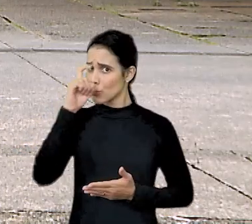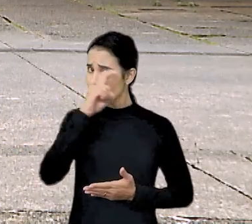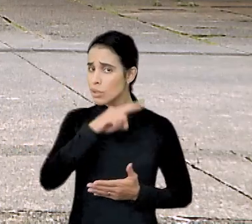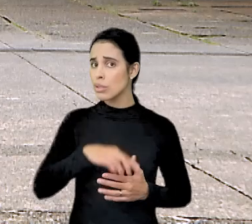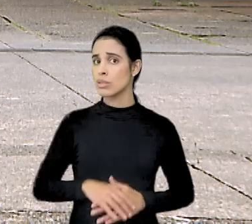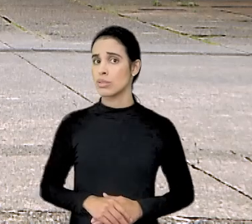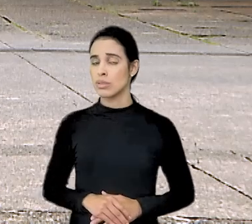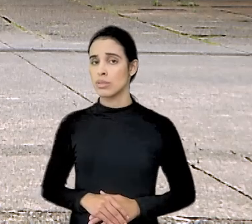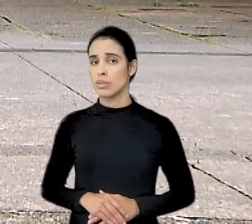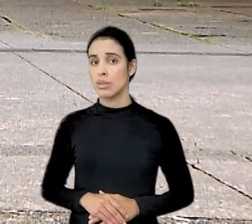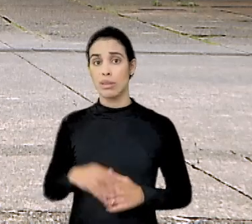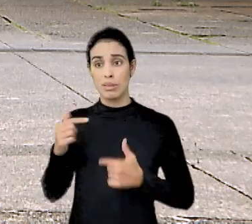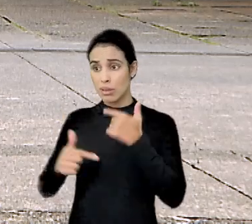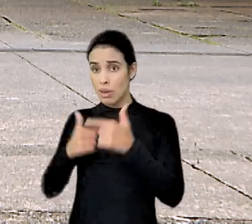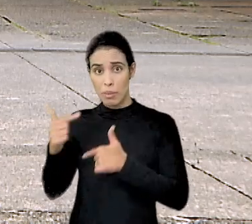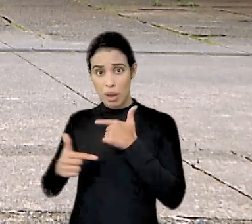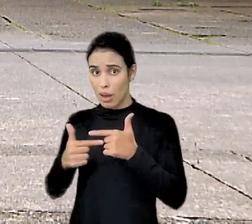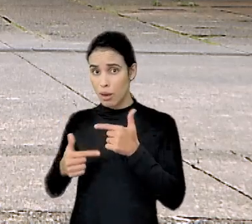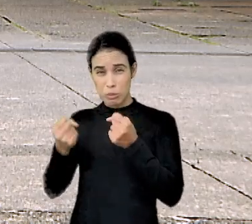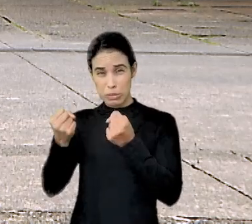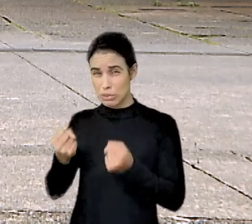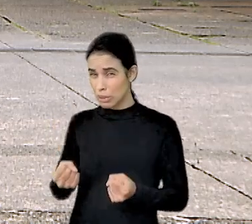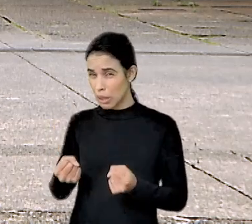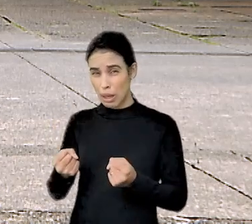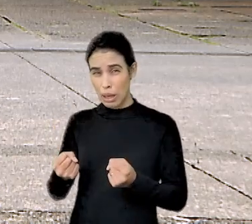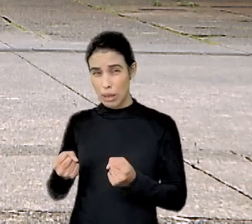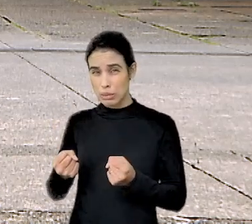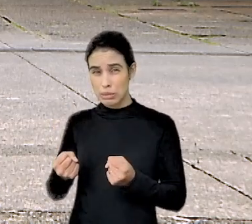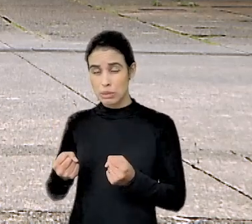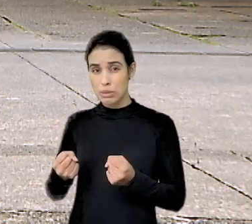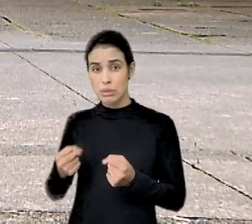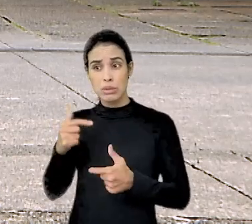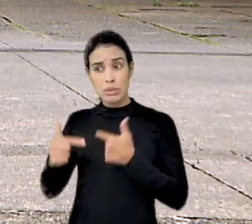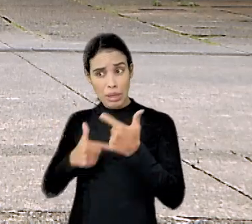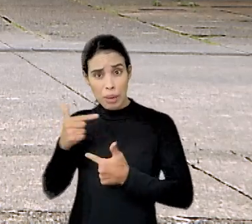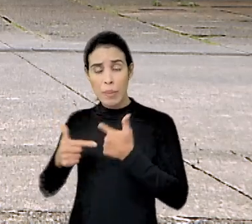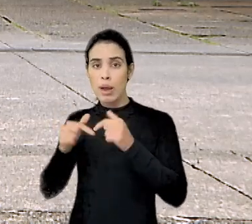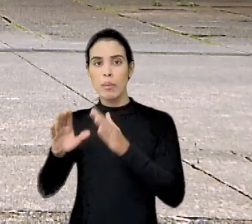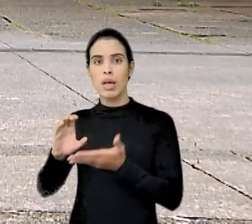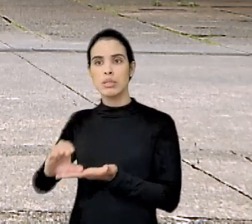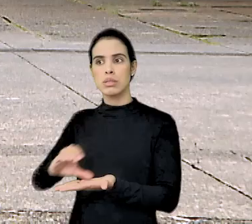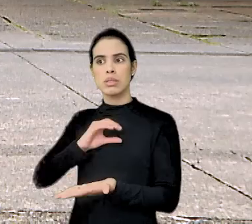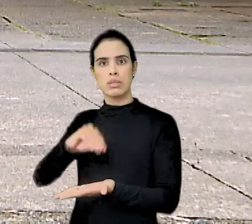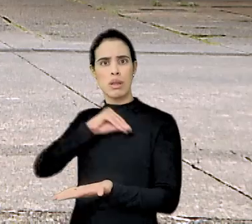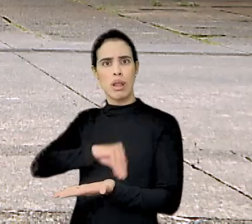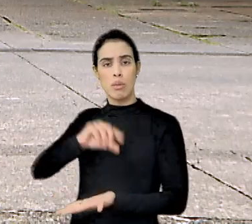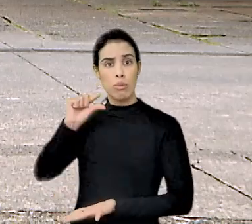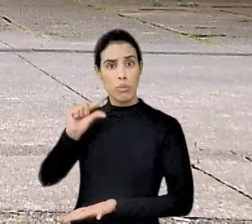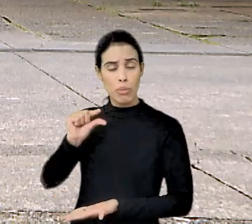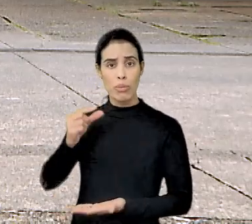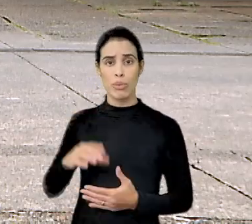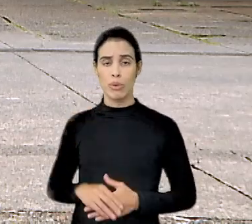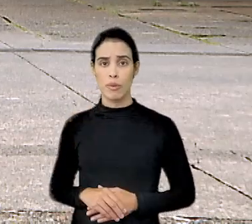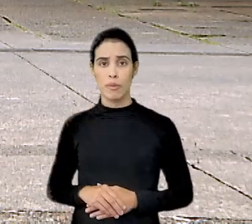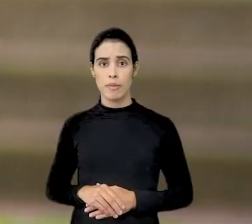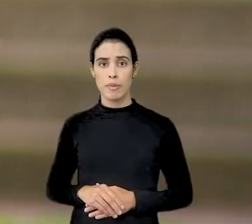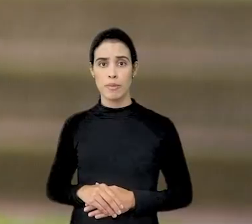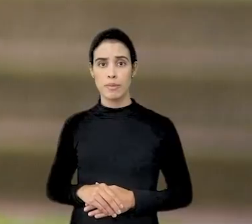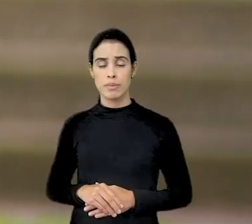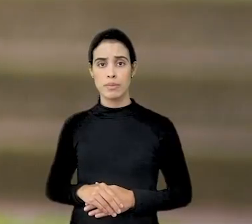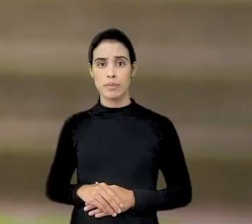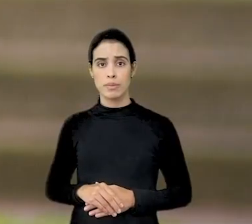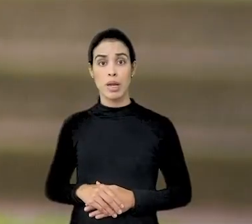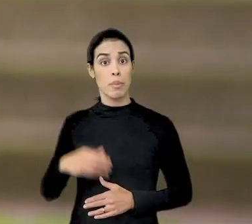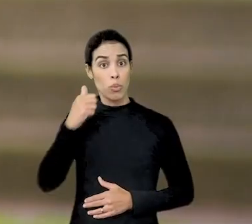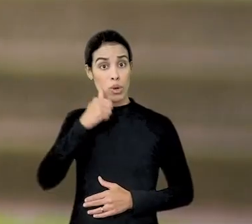enfrenta muita dificuldade, né? Trabalho precário, muito trabalho, salário pouco. Porque no